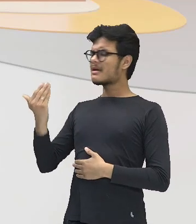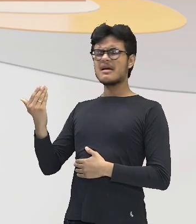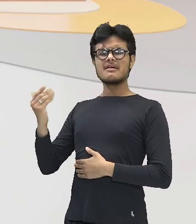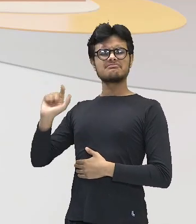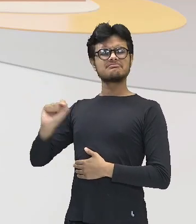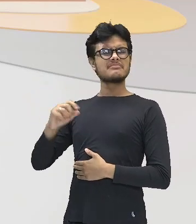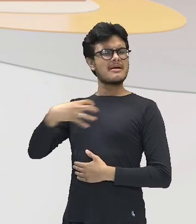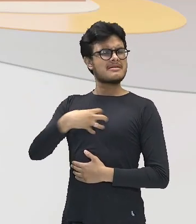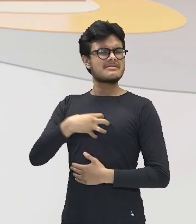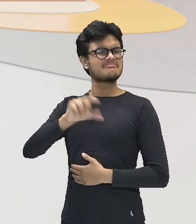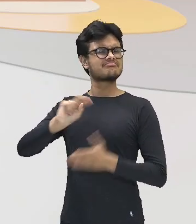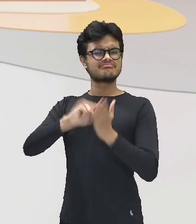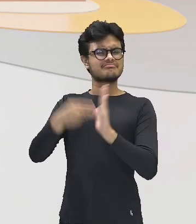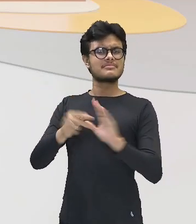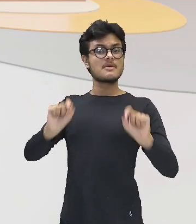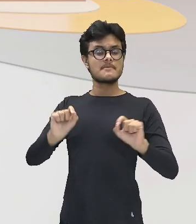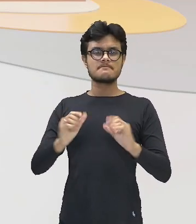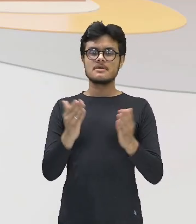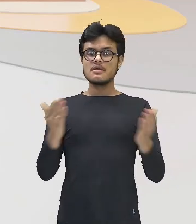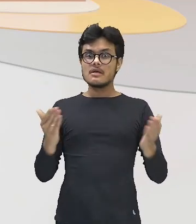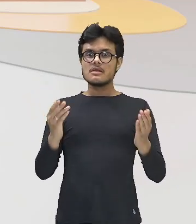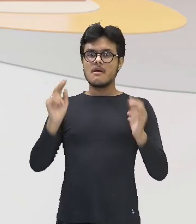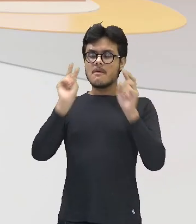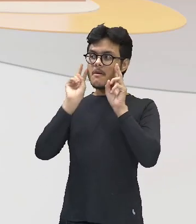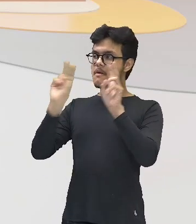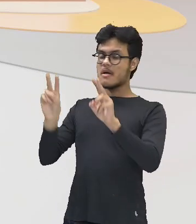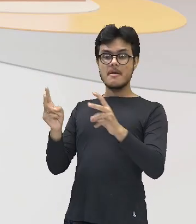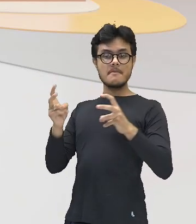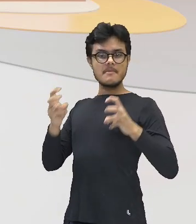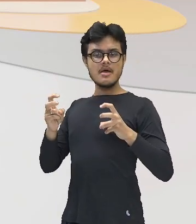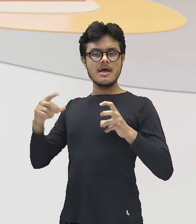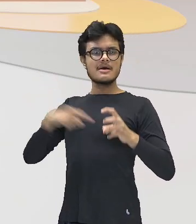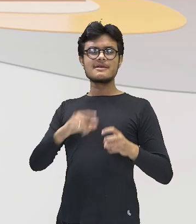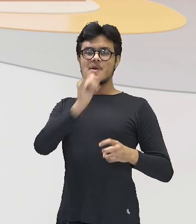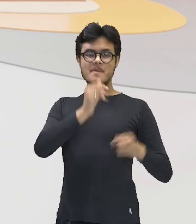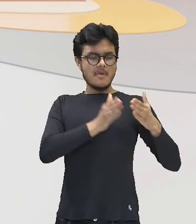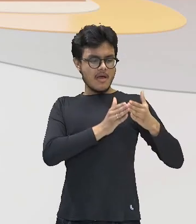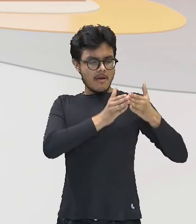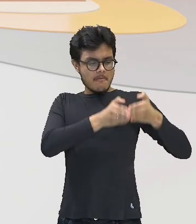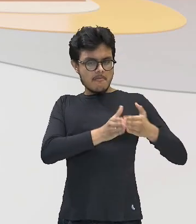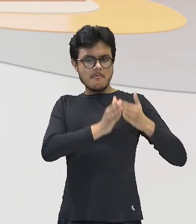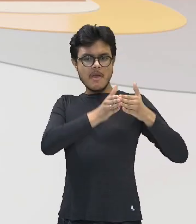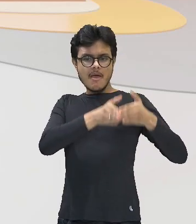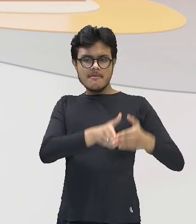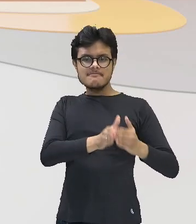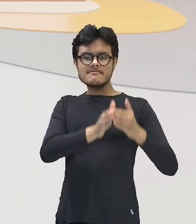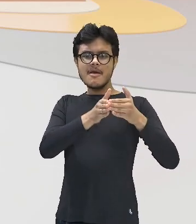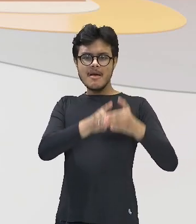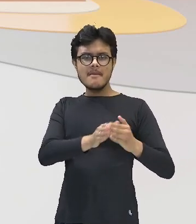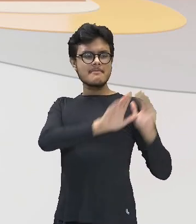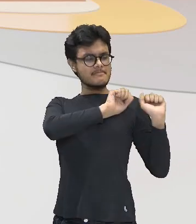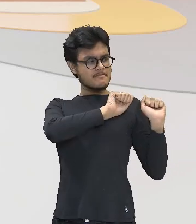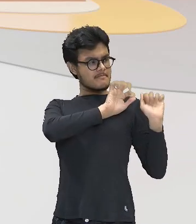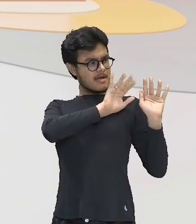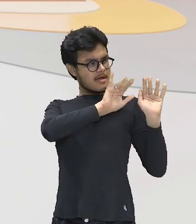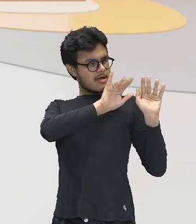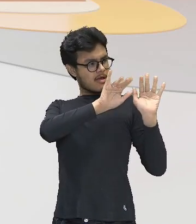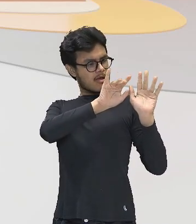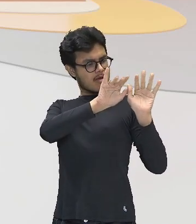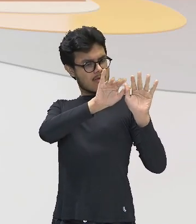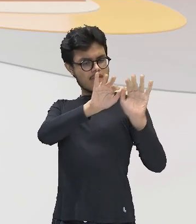para vocês? A gente consegue observar a chegada ali de algumas pessoas, né, nas embarcações e